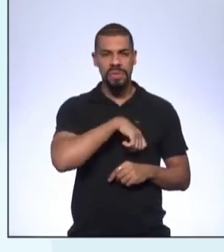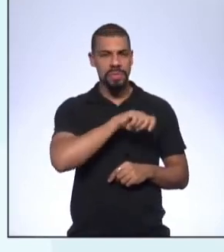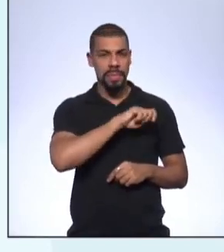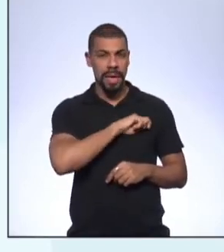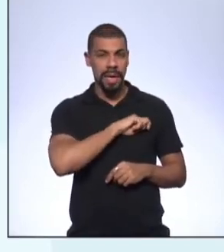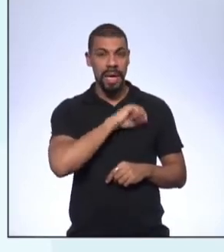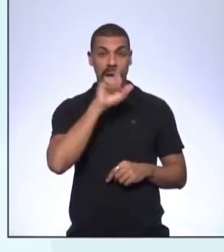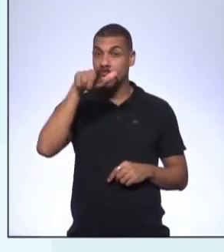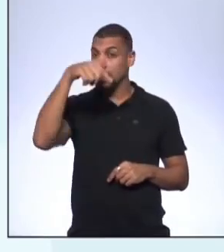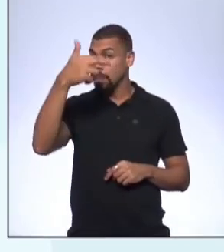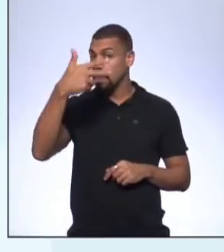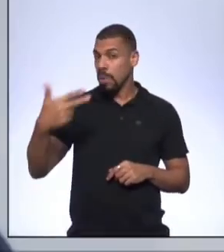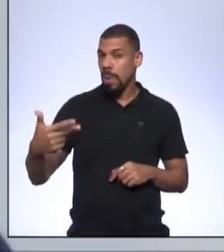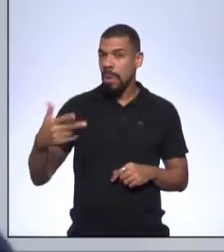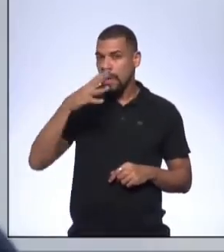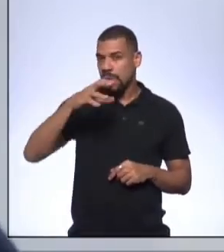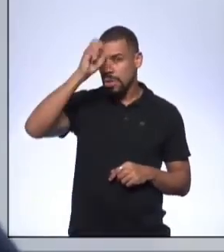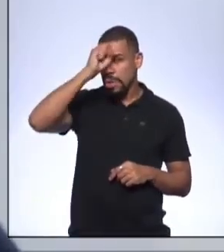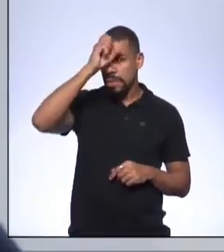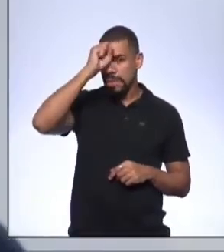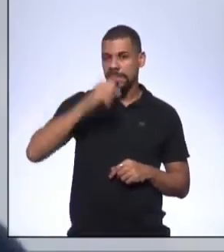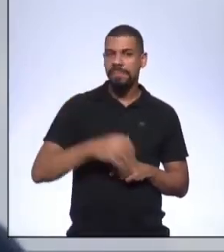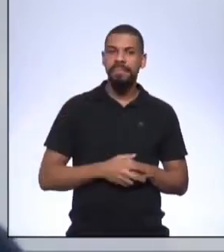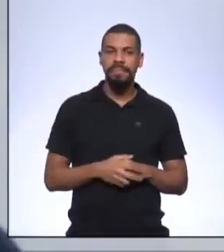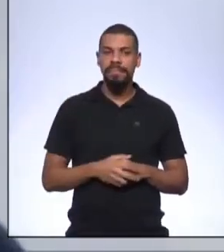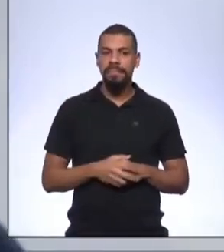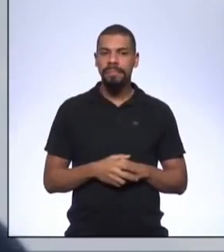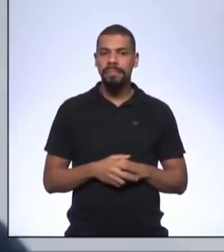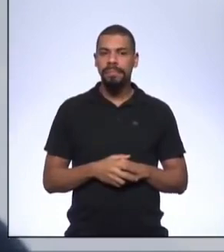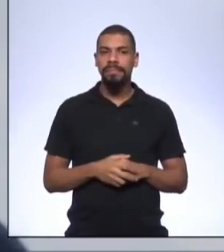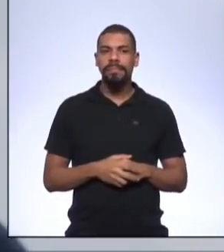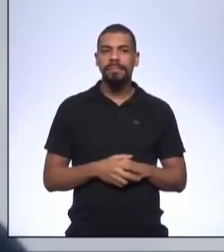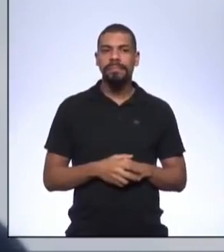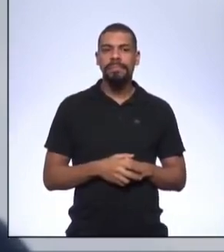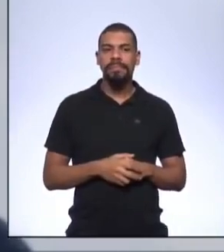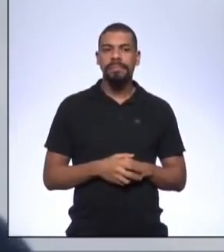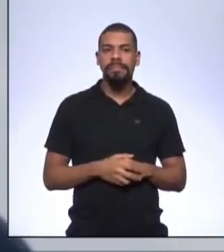É o outro exercício já para a gente finalizar, pessoal, atividade complementar.